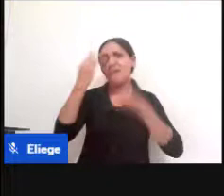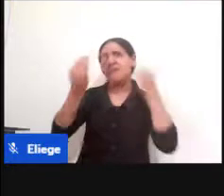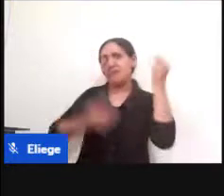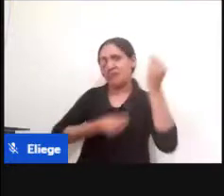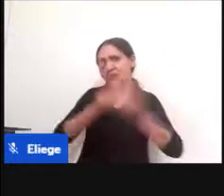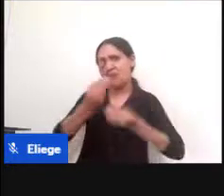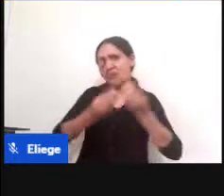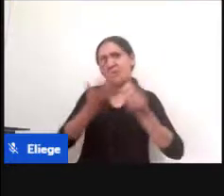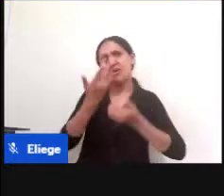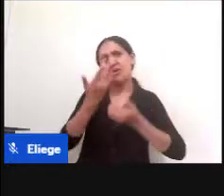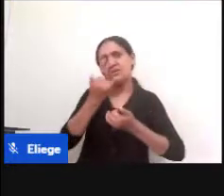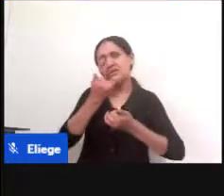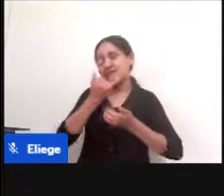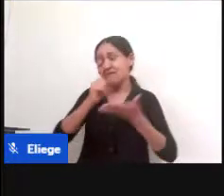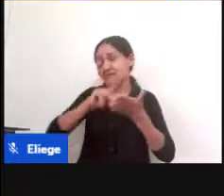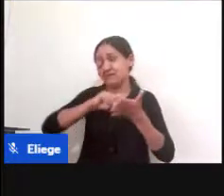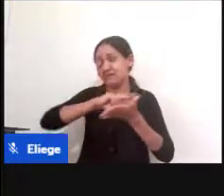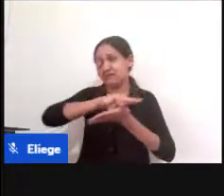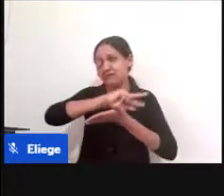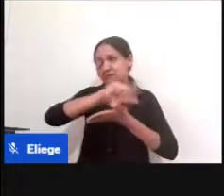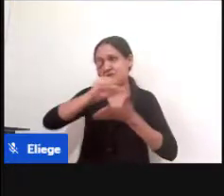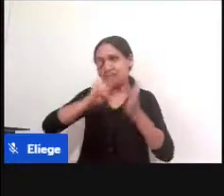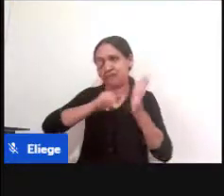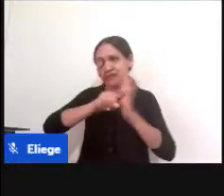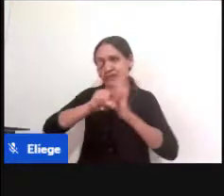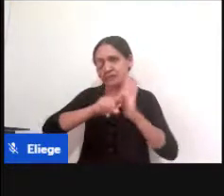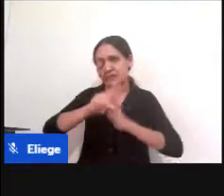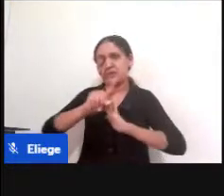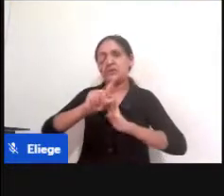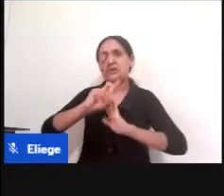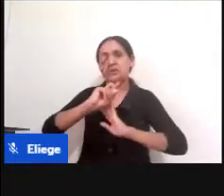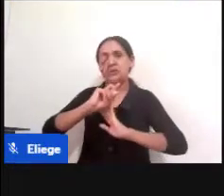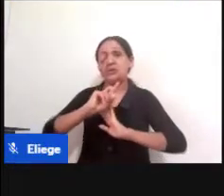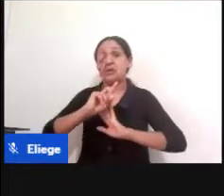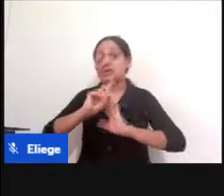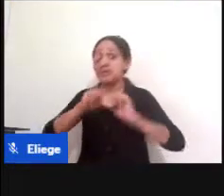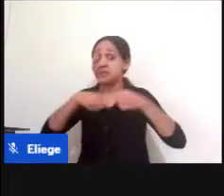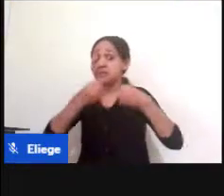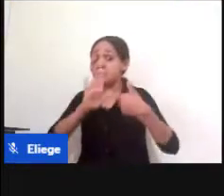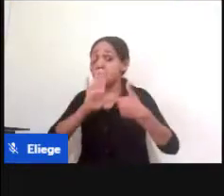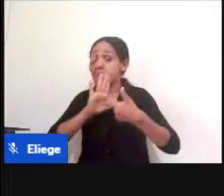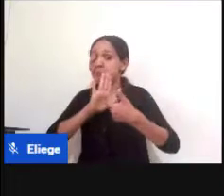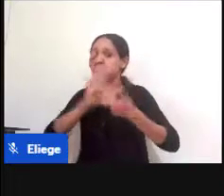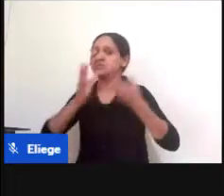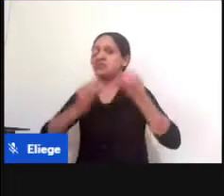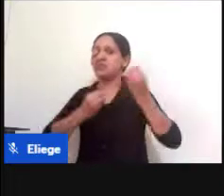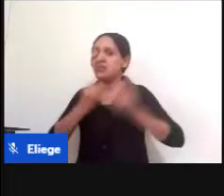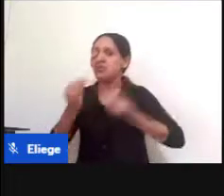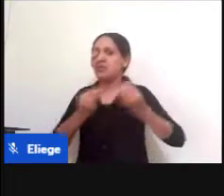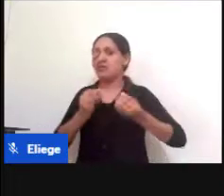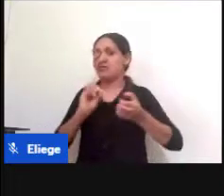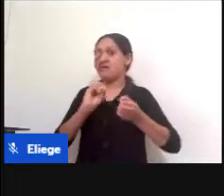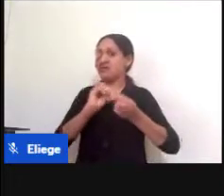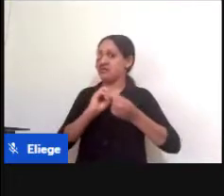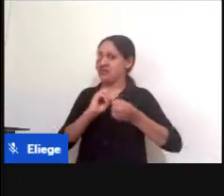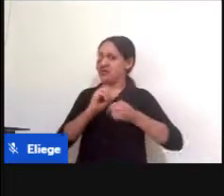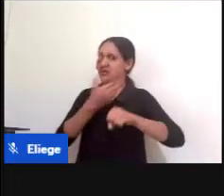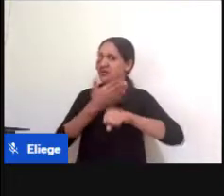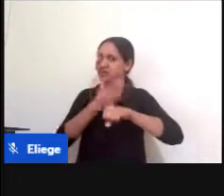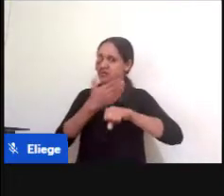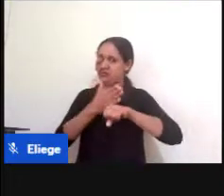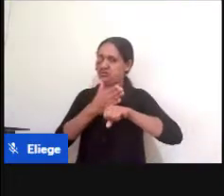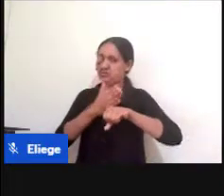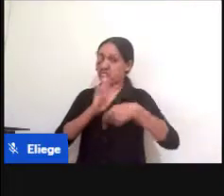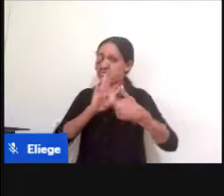monte de questionamentos também, mas eu tenho que mostrar para ele como que vai ser essa prática futura, tá bom?